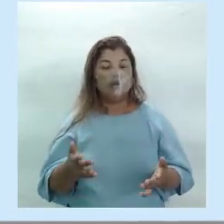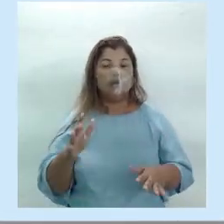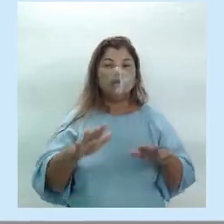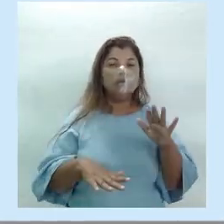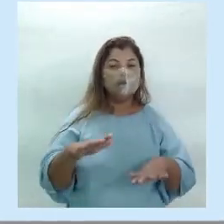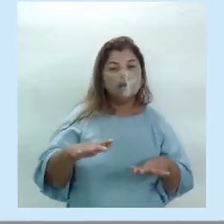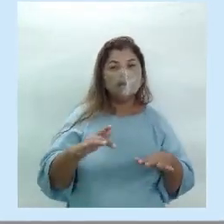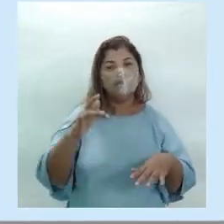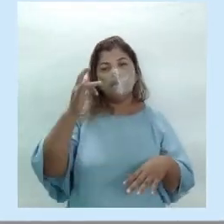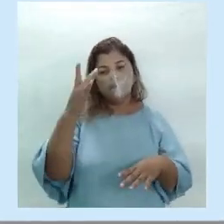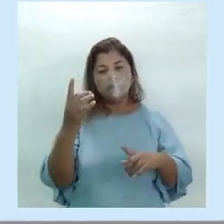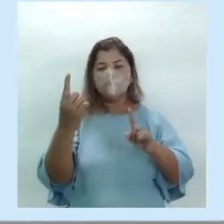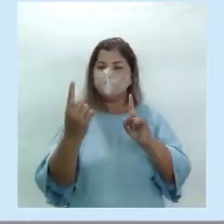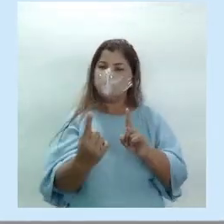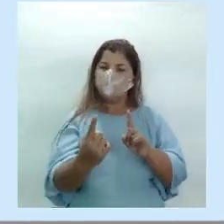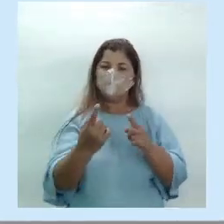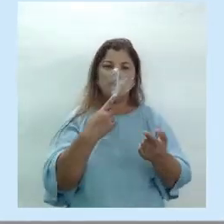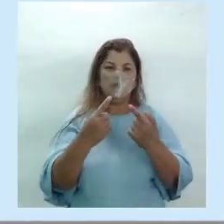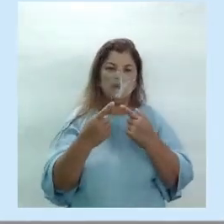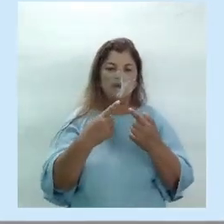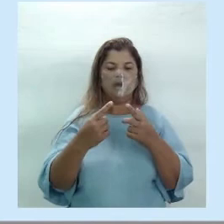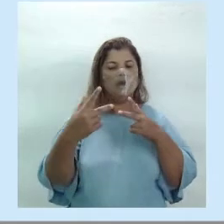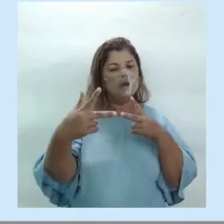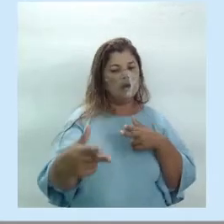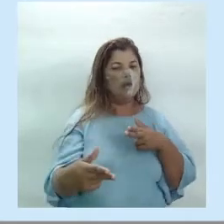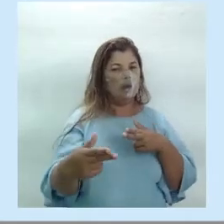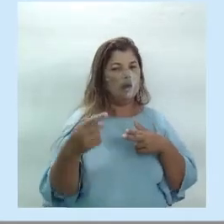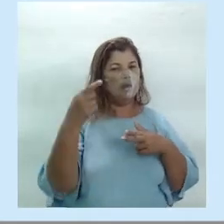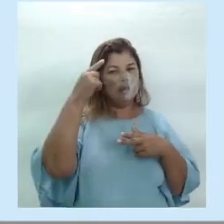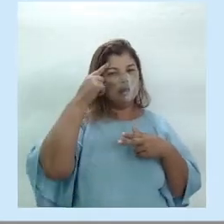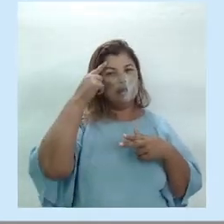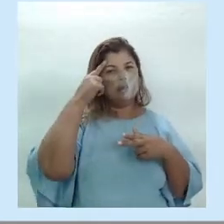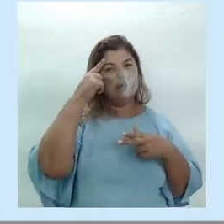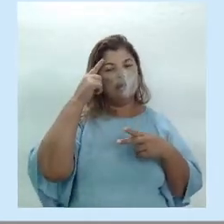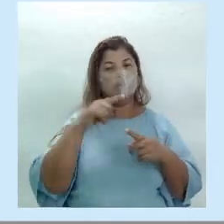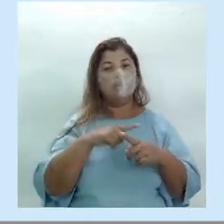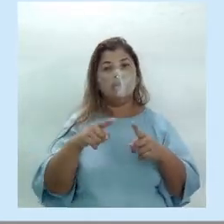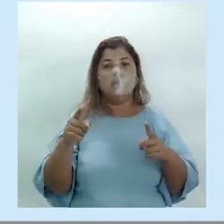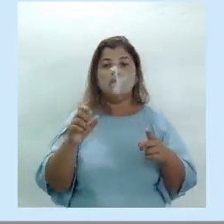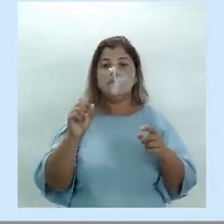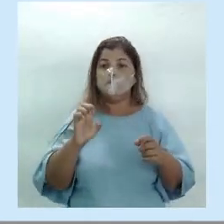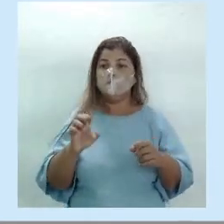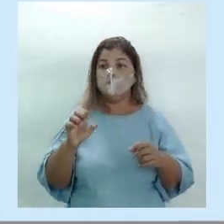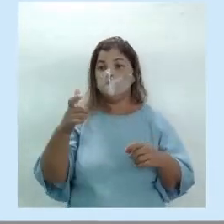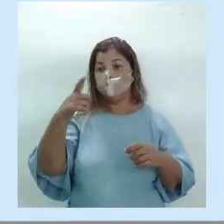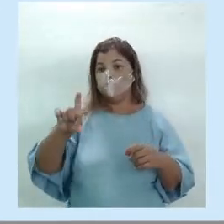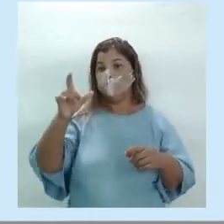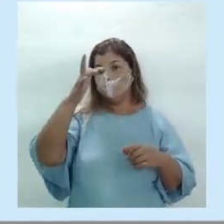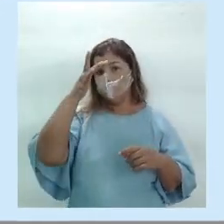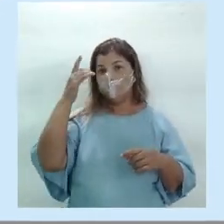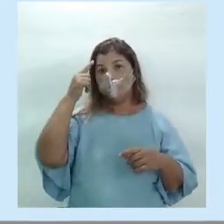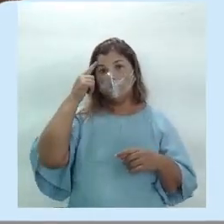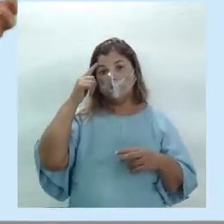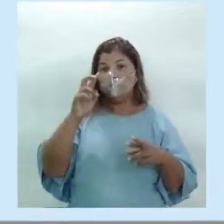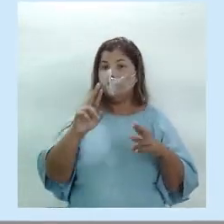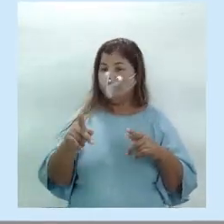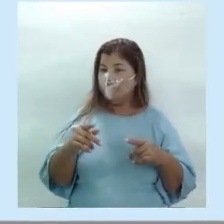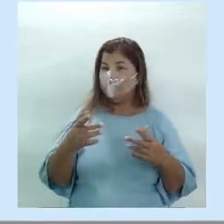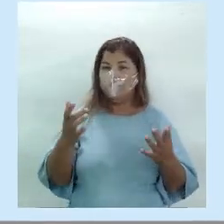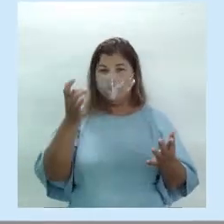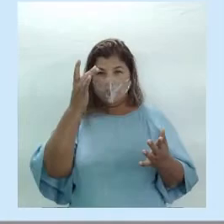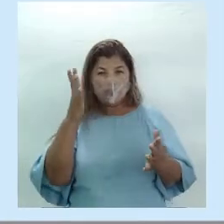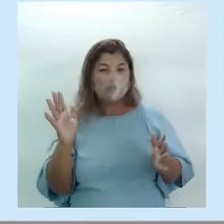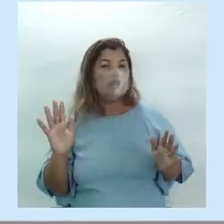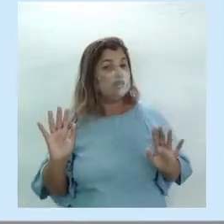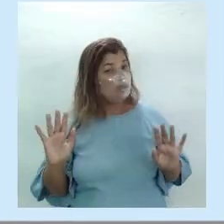diálogo com o diferente. Muitas vezes é fácil a gente dialogar com aquele que pensa relativamente igual a nós. Mas será